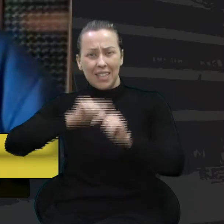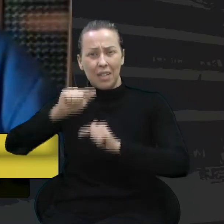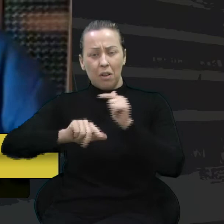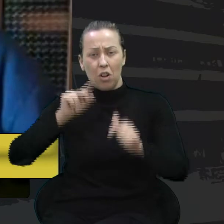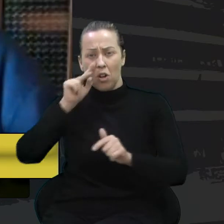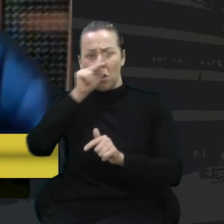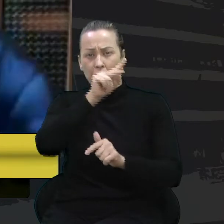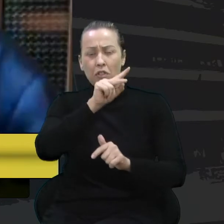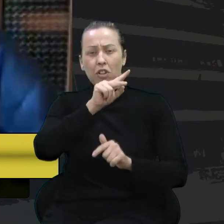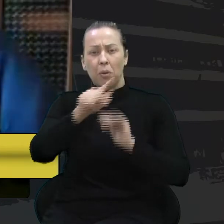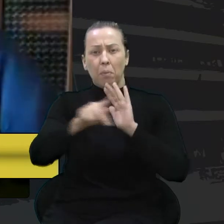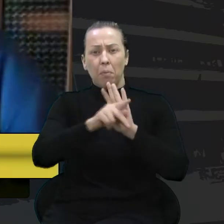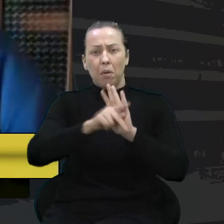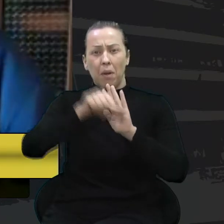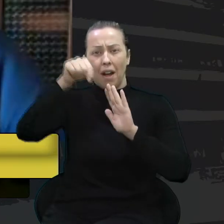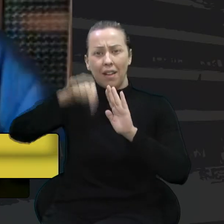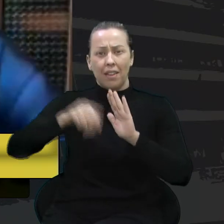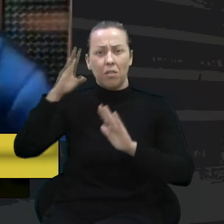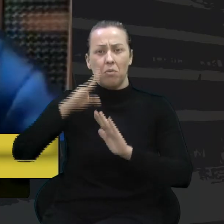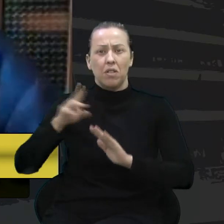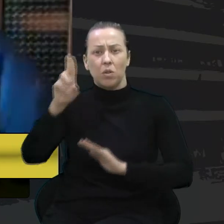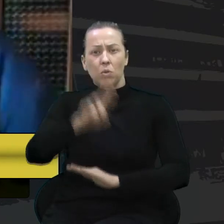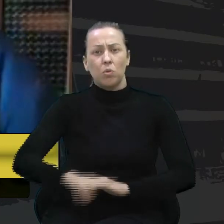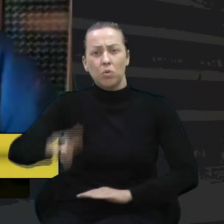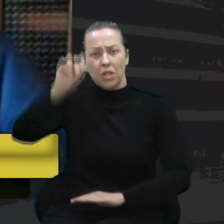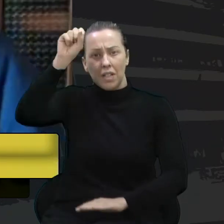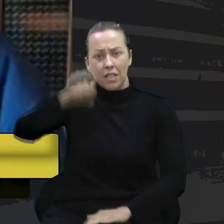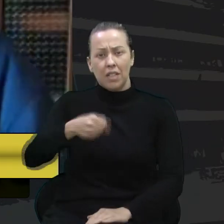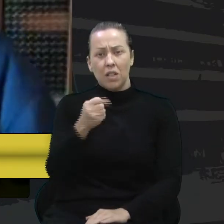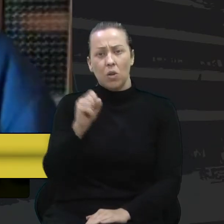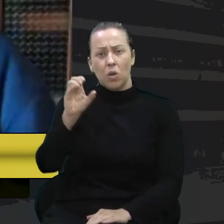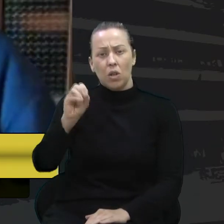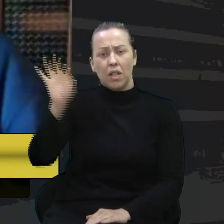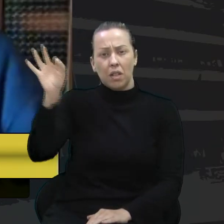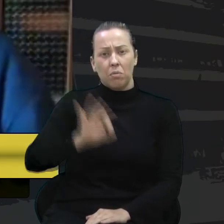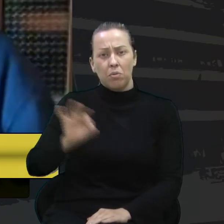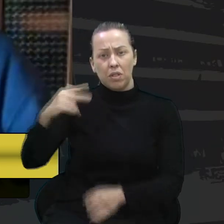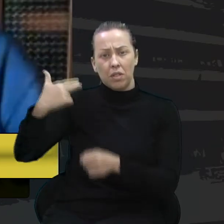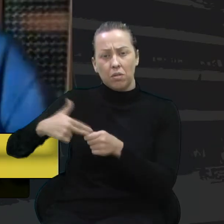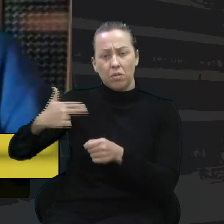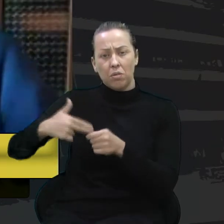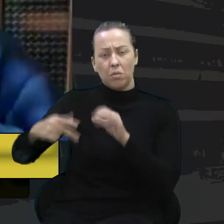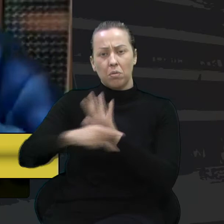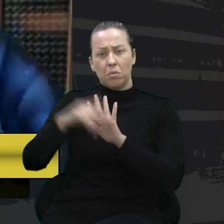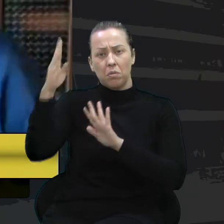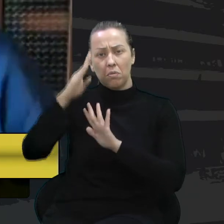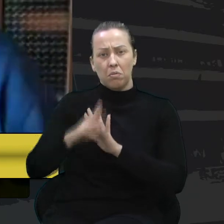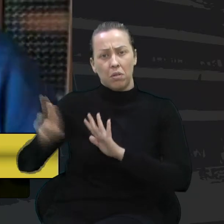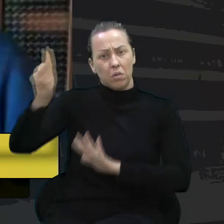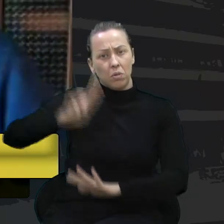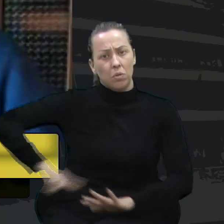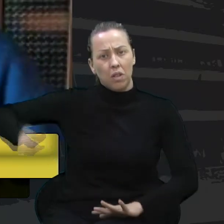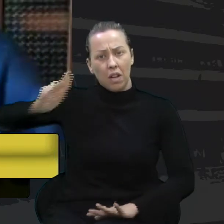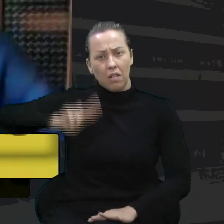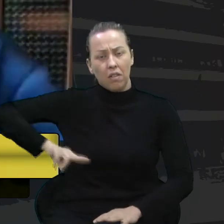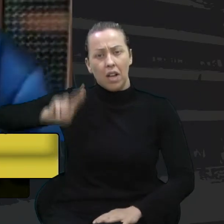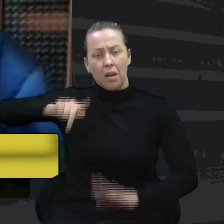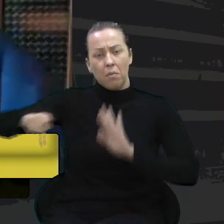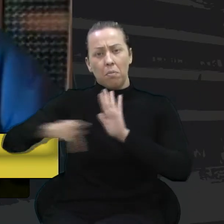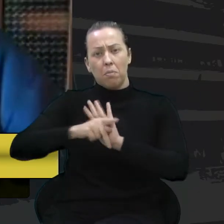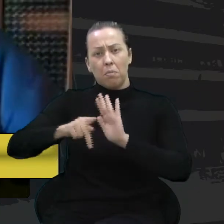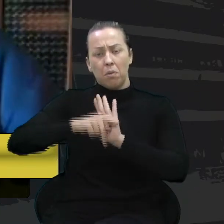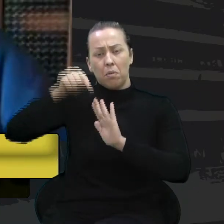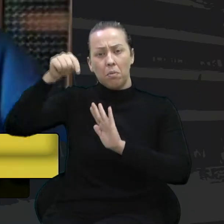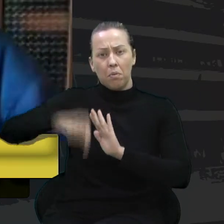das refinarias e a gente poderia produzir, sim, 80% dos combustíveis que o Brasil utilizava, ele era produzido